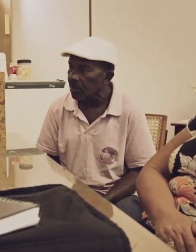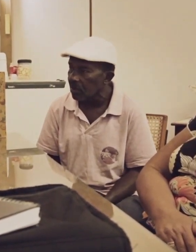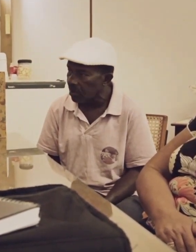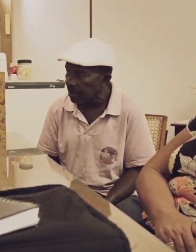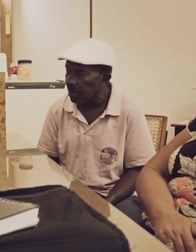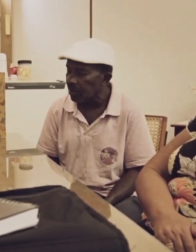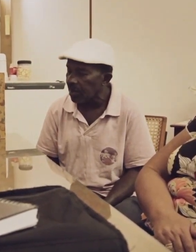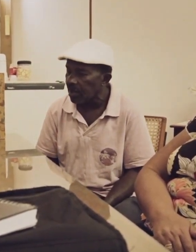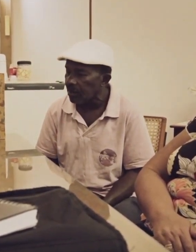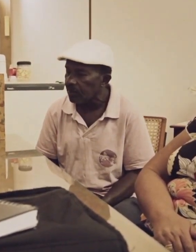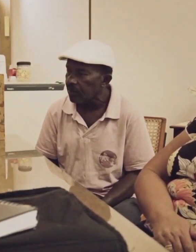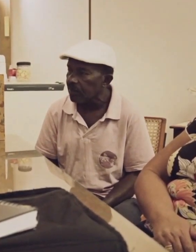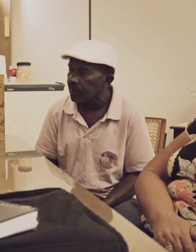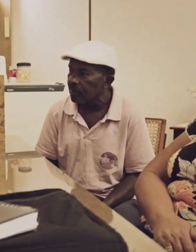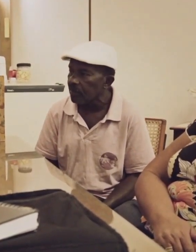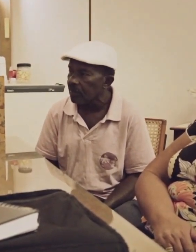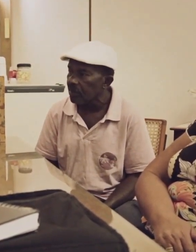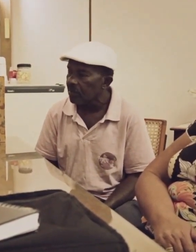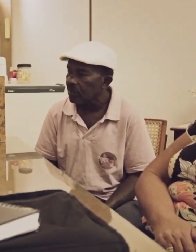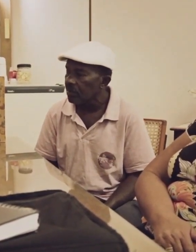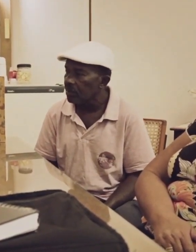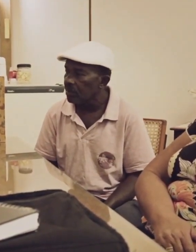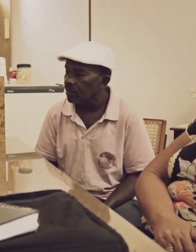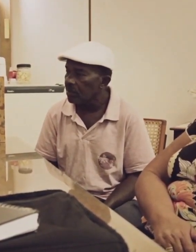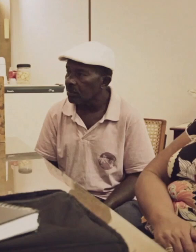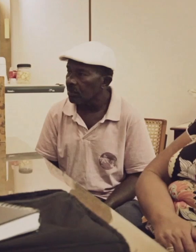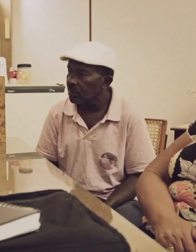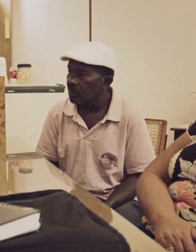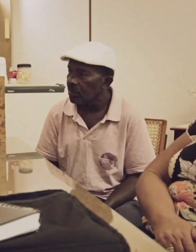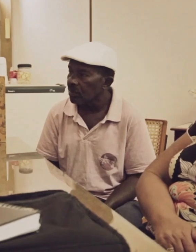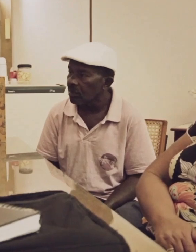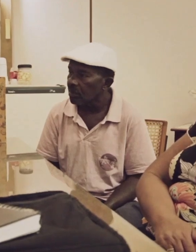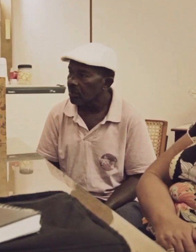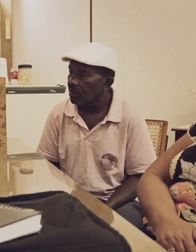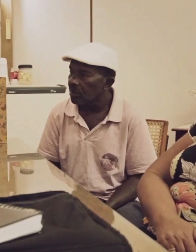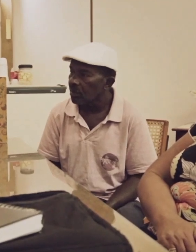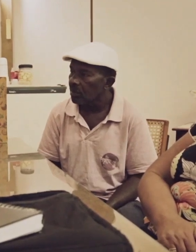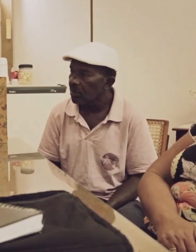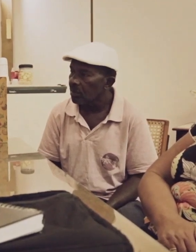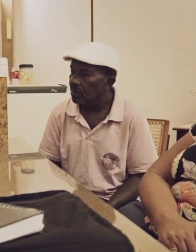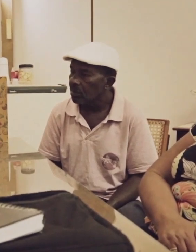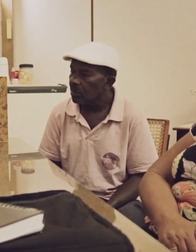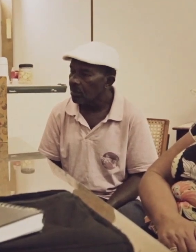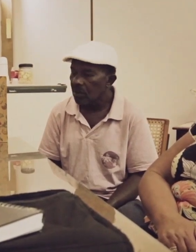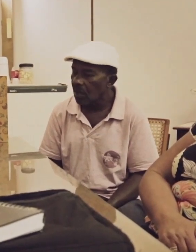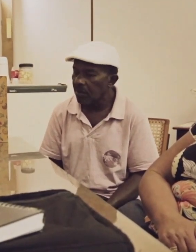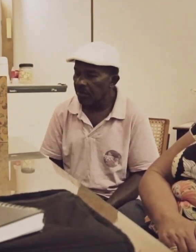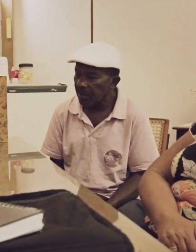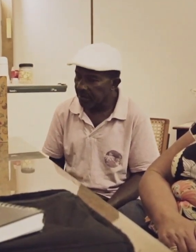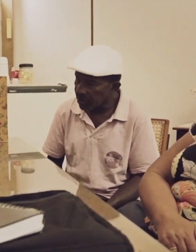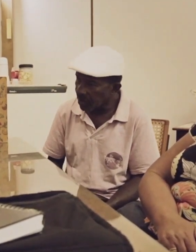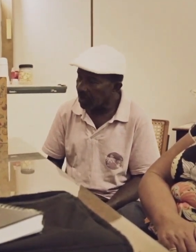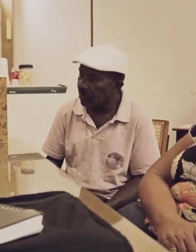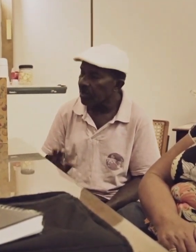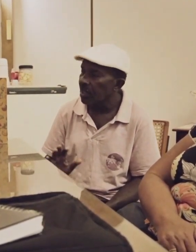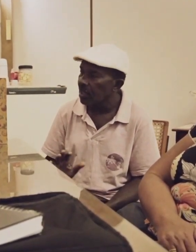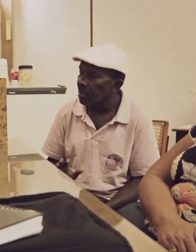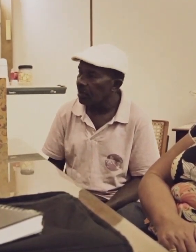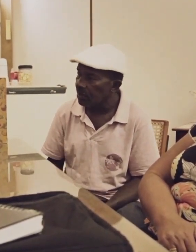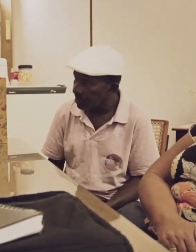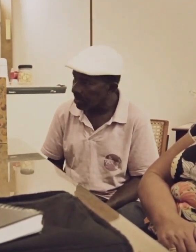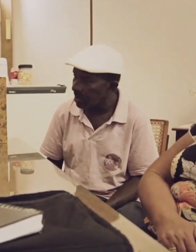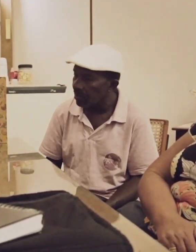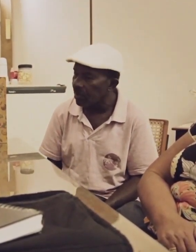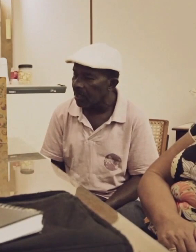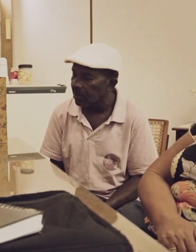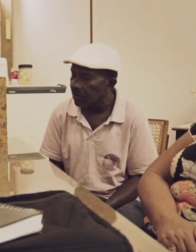Mas urina bem. O senhor está sentindo dores abdominais, assim, não? Não, meu problema é só da urina.